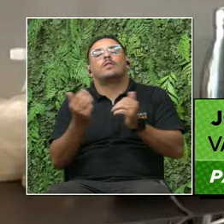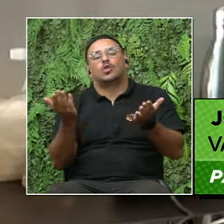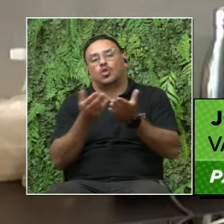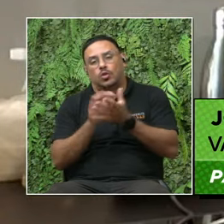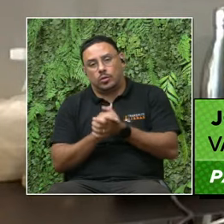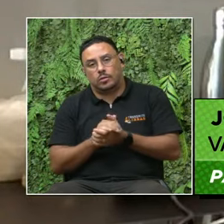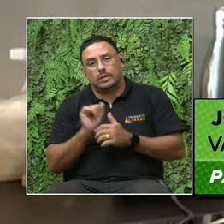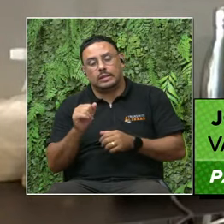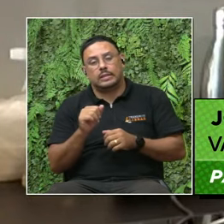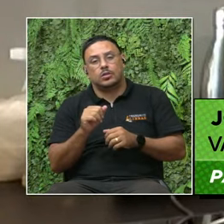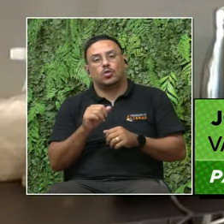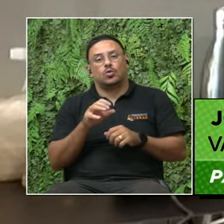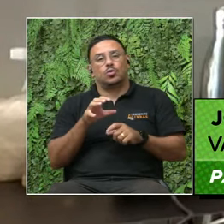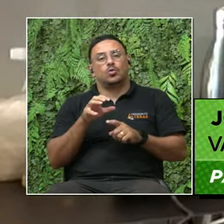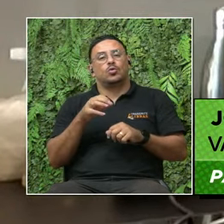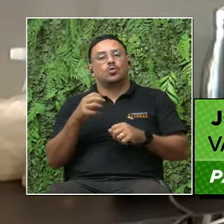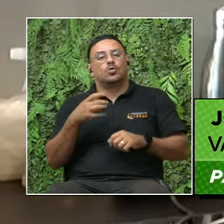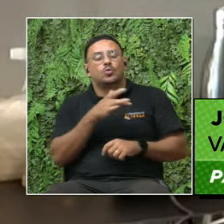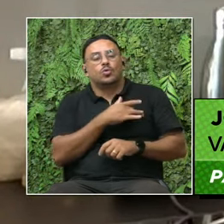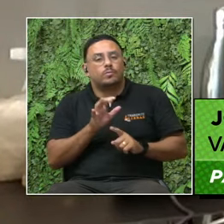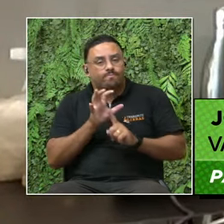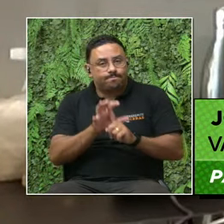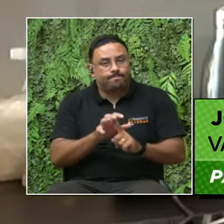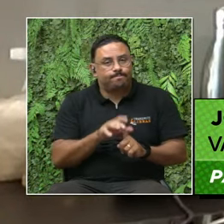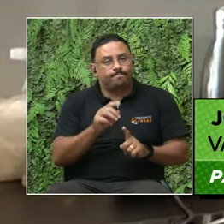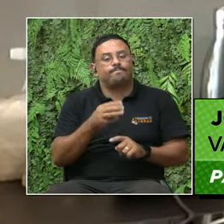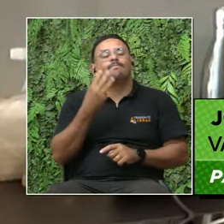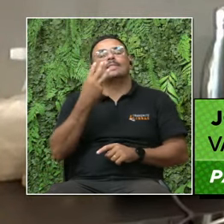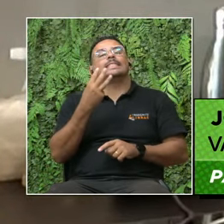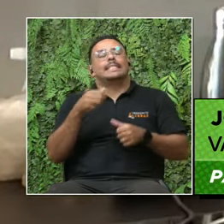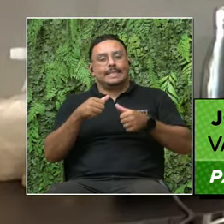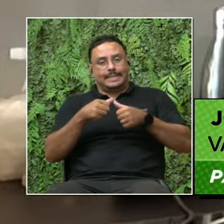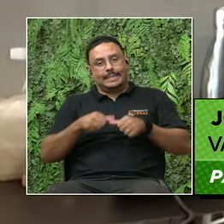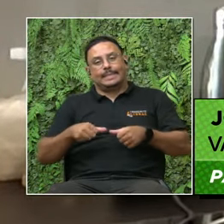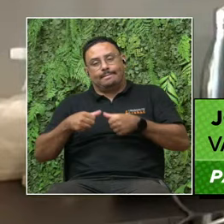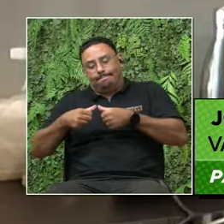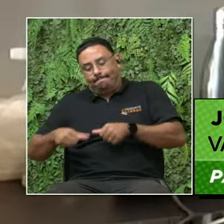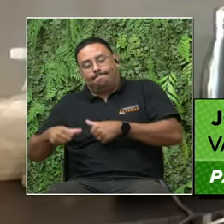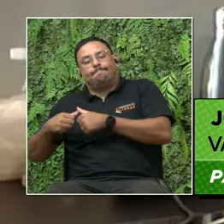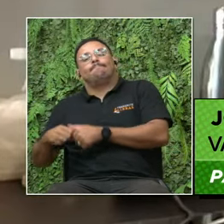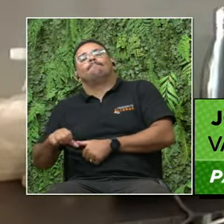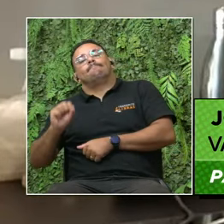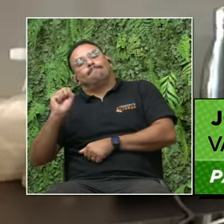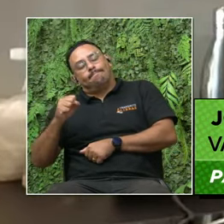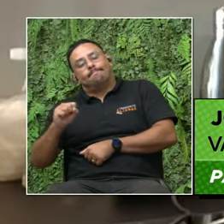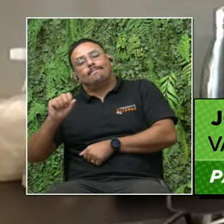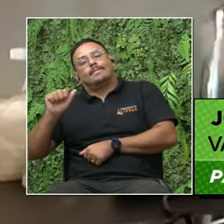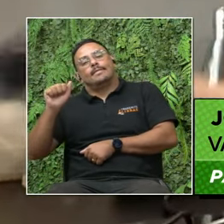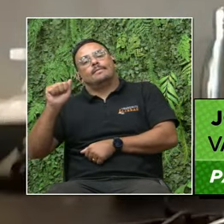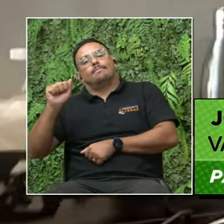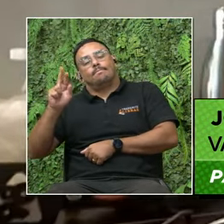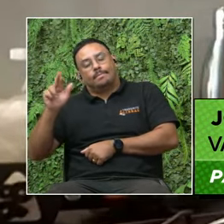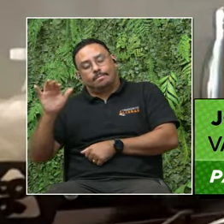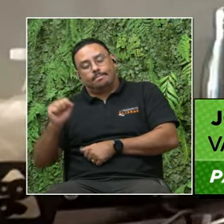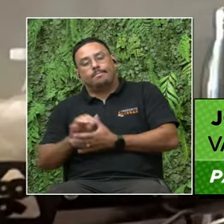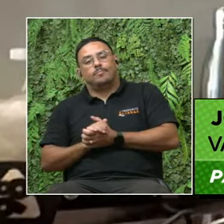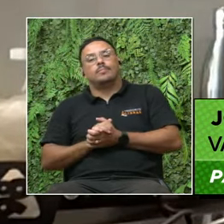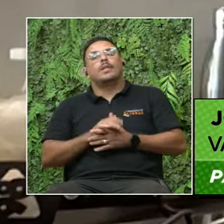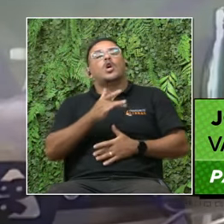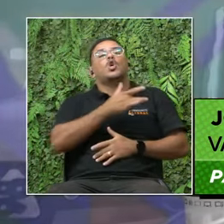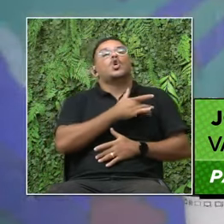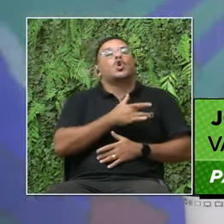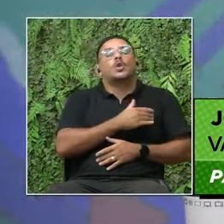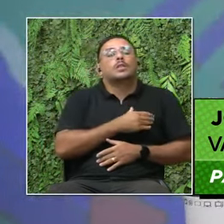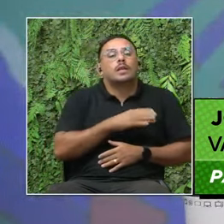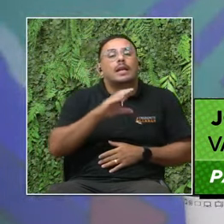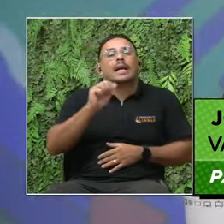Cruzeiro mas o galo vai sim com Três zagueiros Bob o saravia sendo esse terceiro zagueiro pelo lado direito e o Cruzeiro